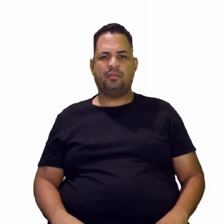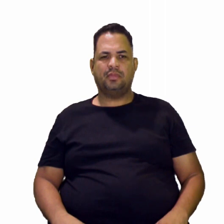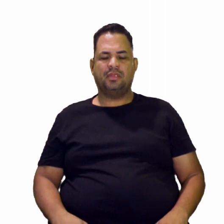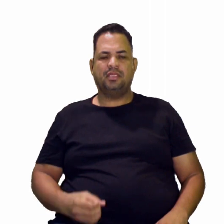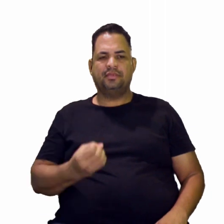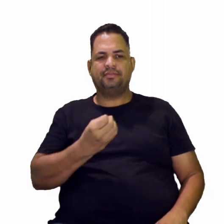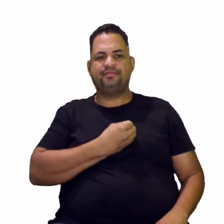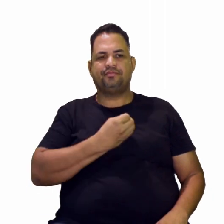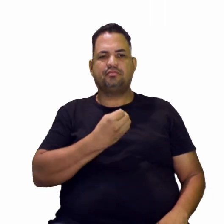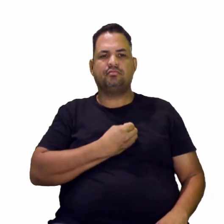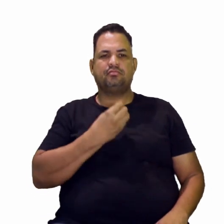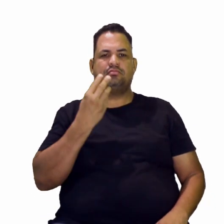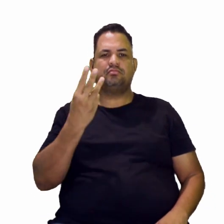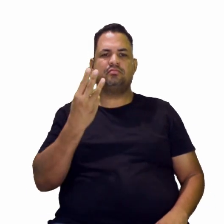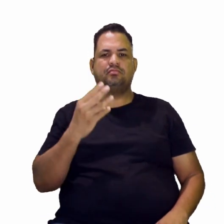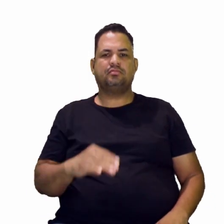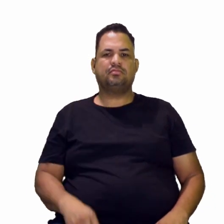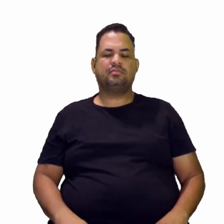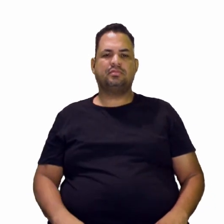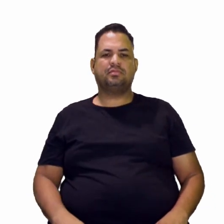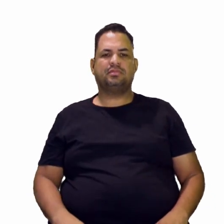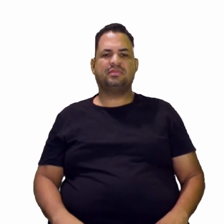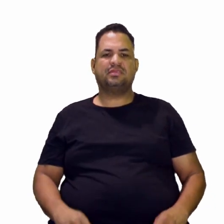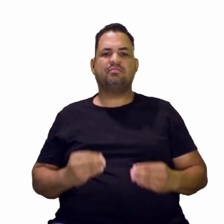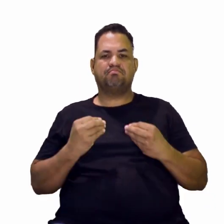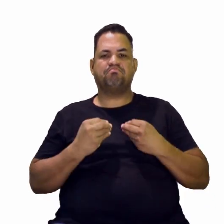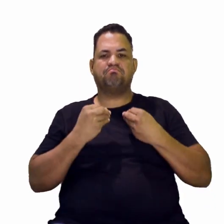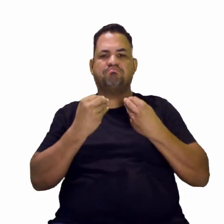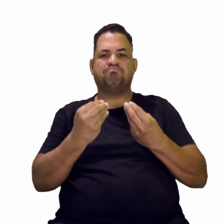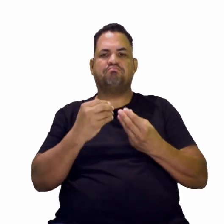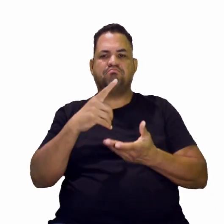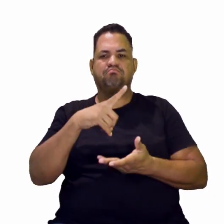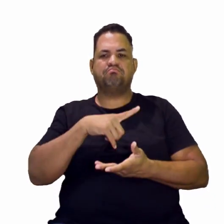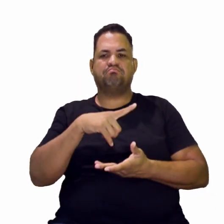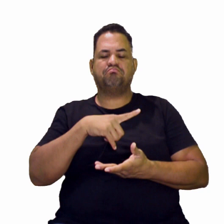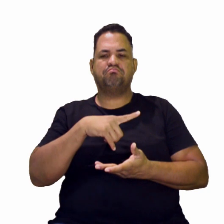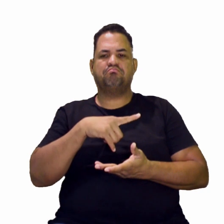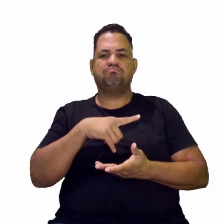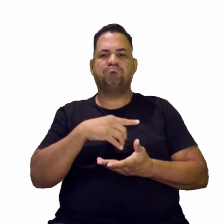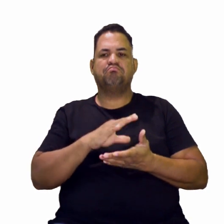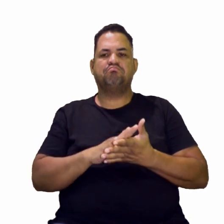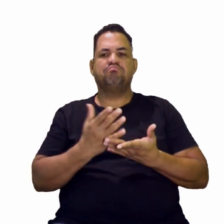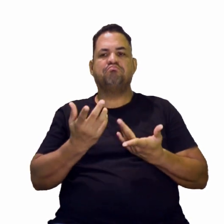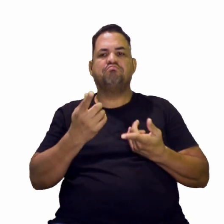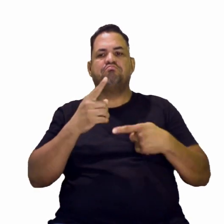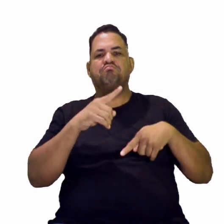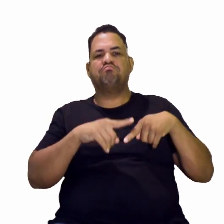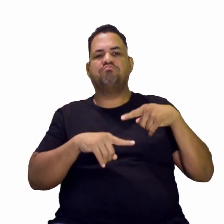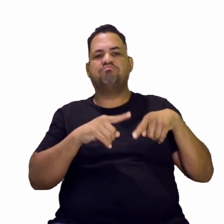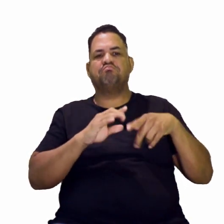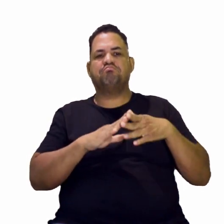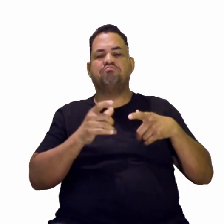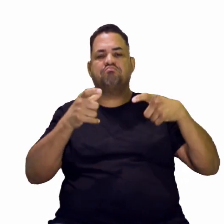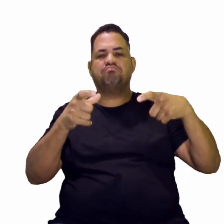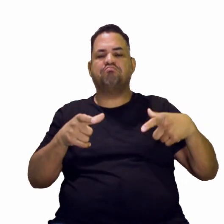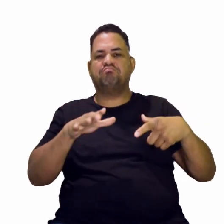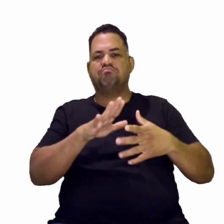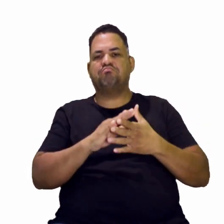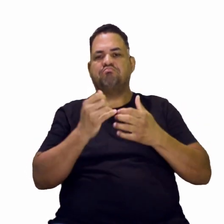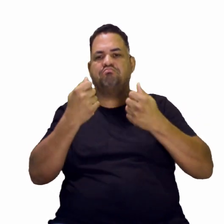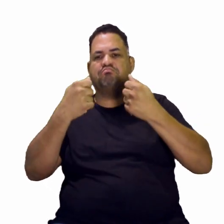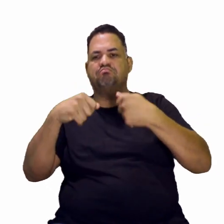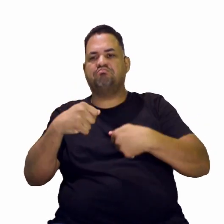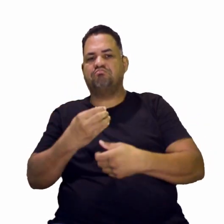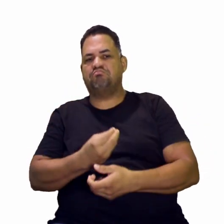Questão 3 agora. A disponibilidade de condições e recursos num determinado local